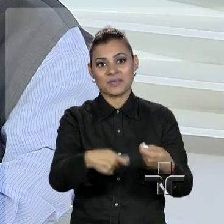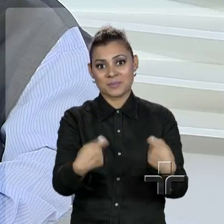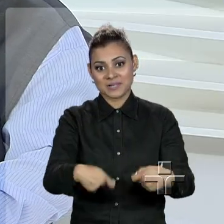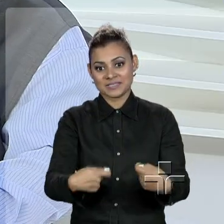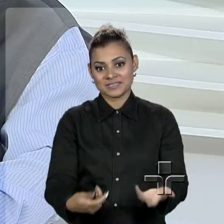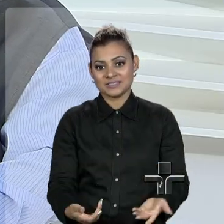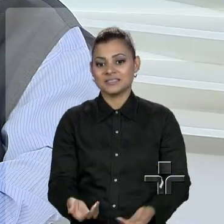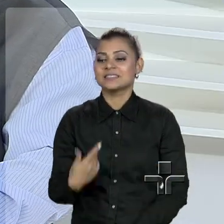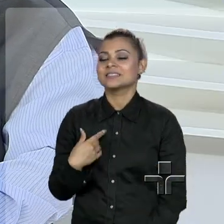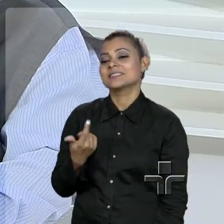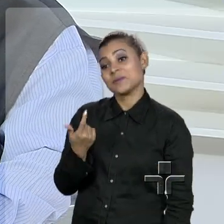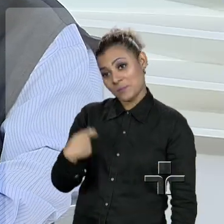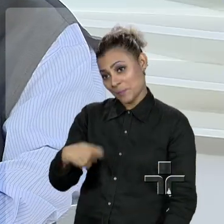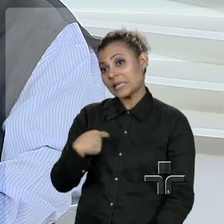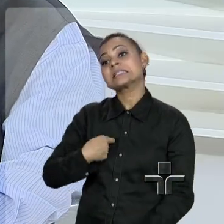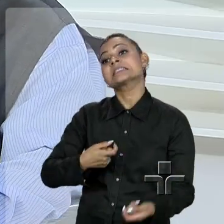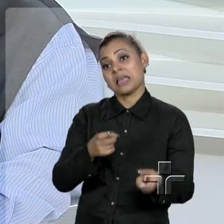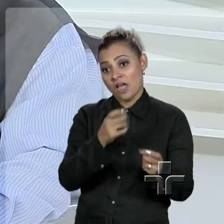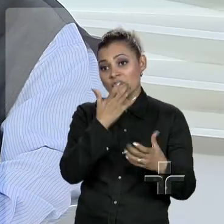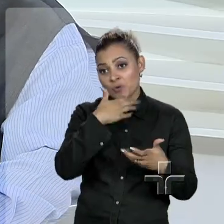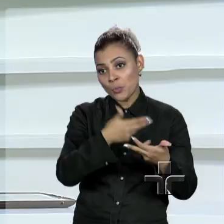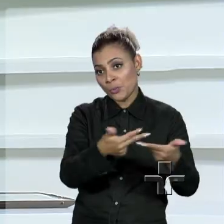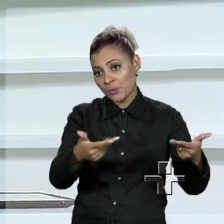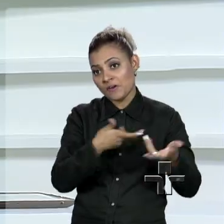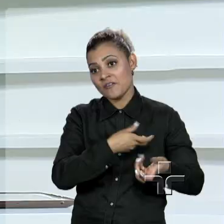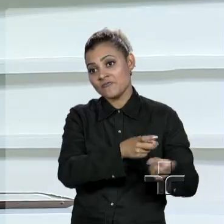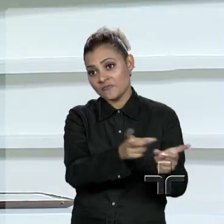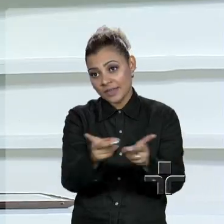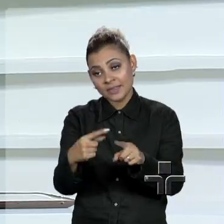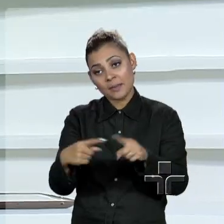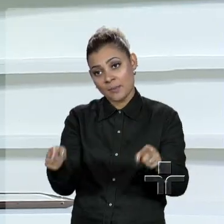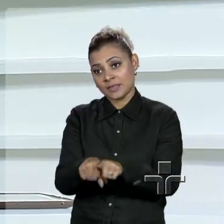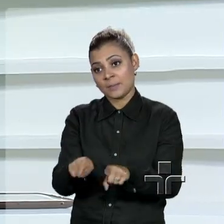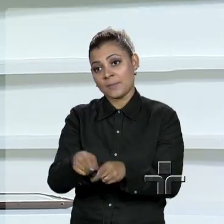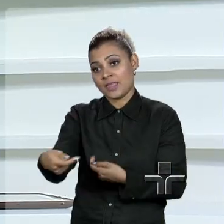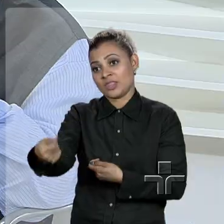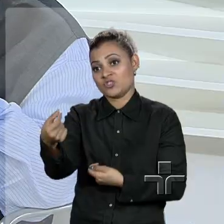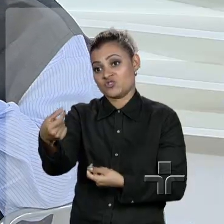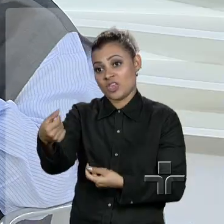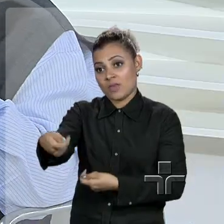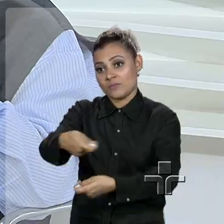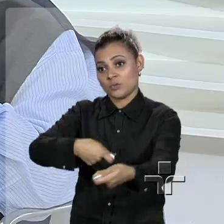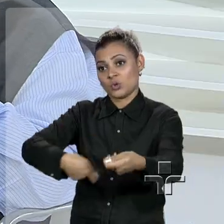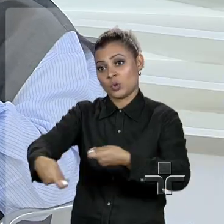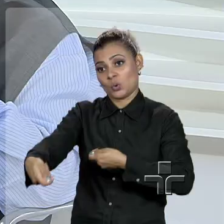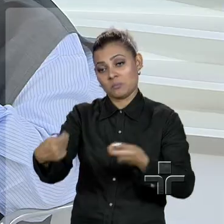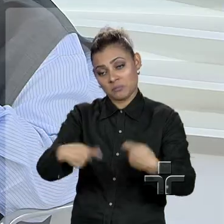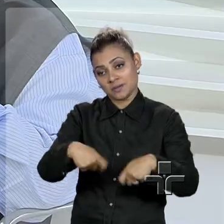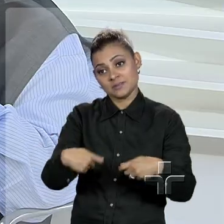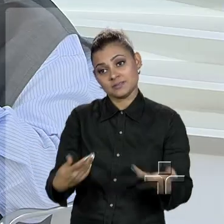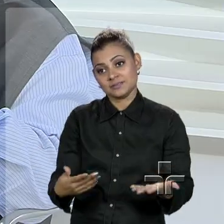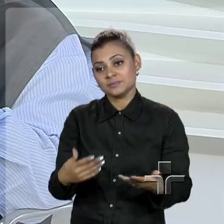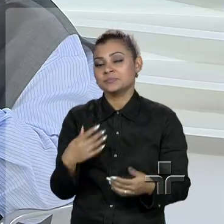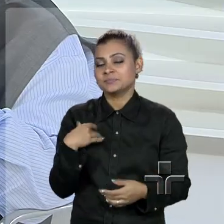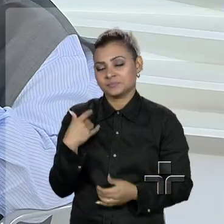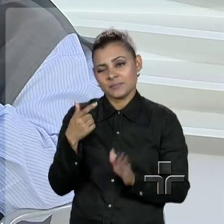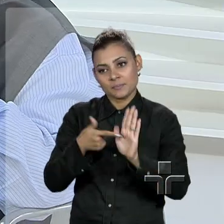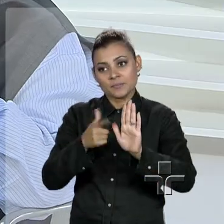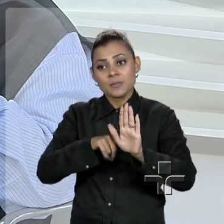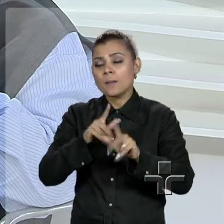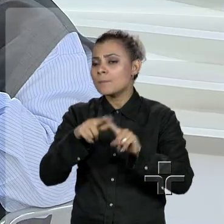disponível e troco. E parece que a quitanda ainda não abriu. Mas aqui eu acho que, de fato, nós